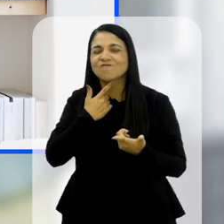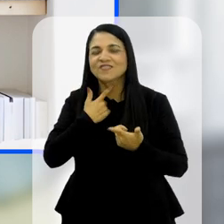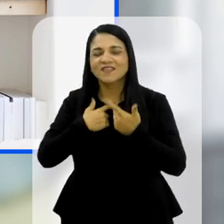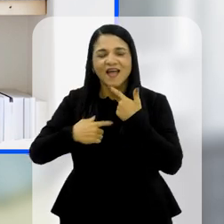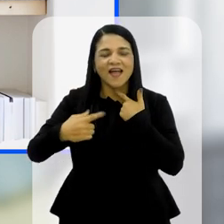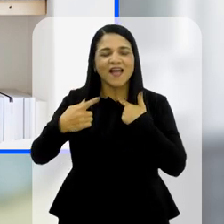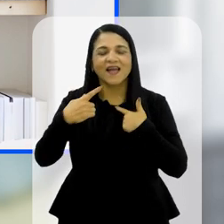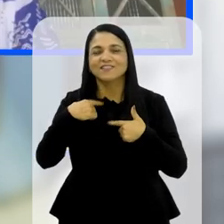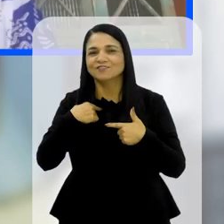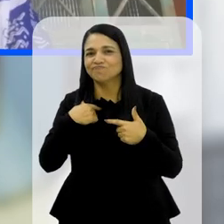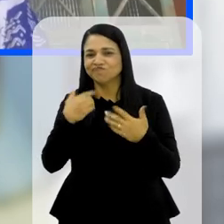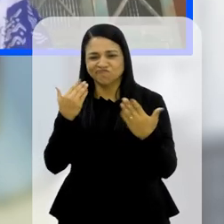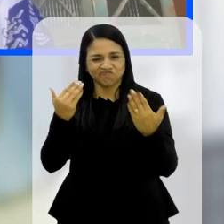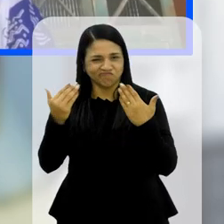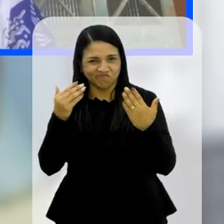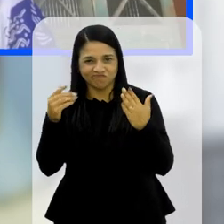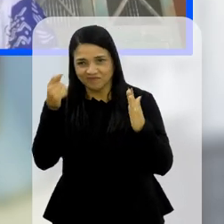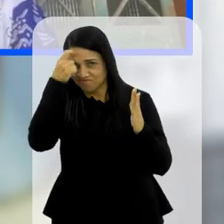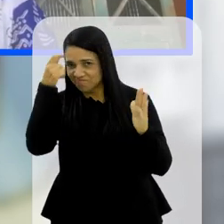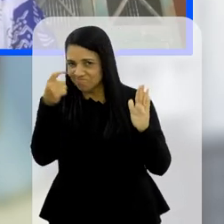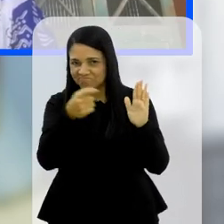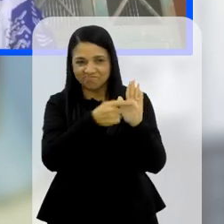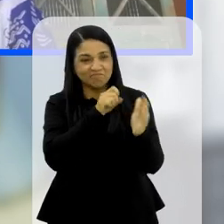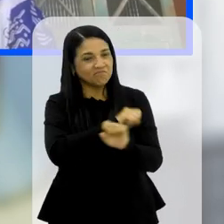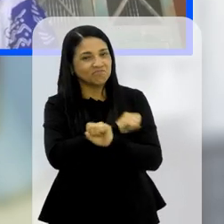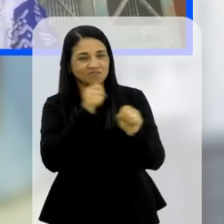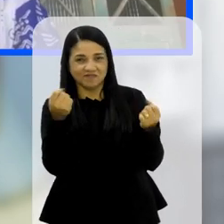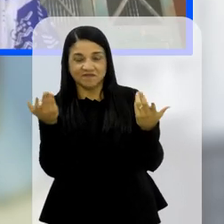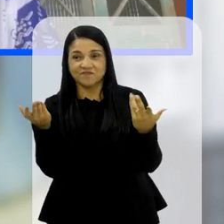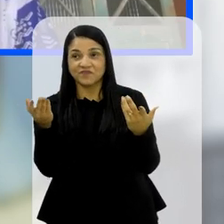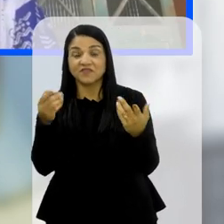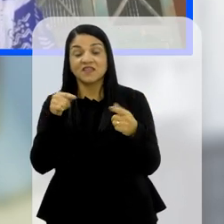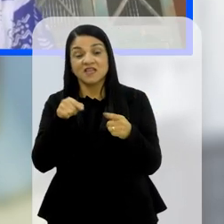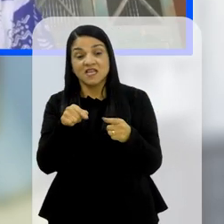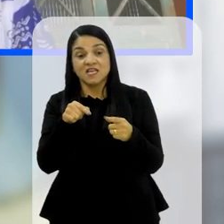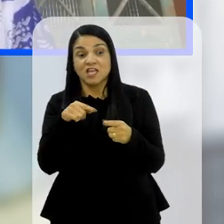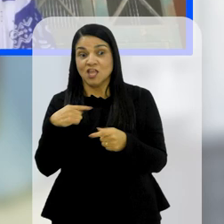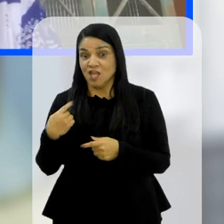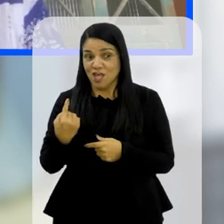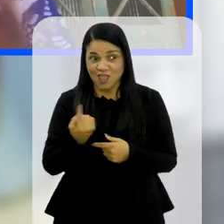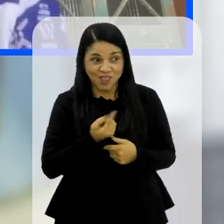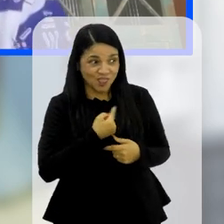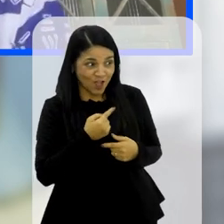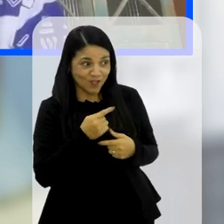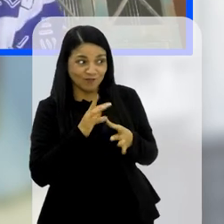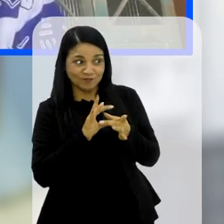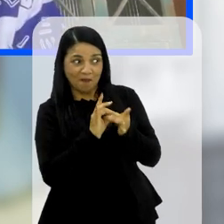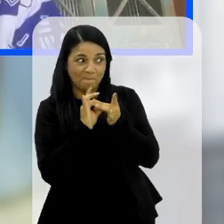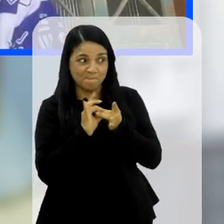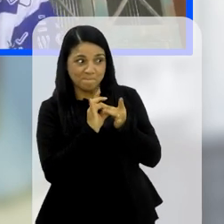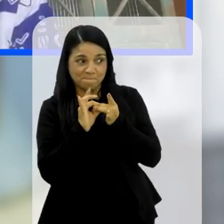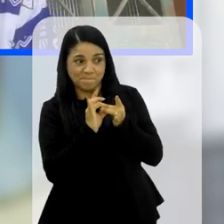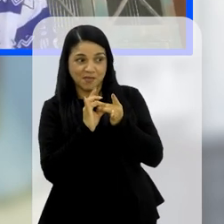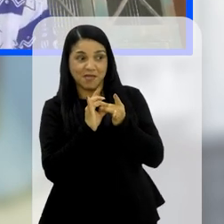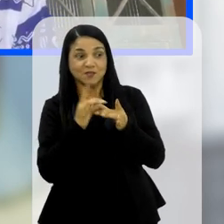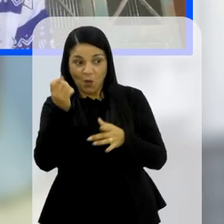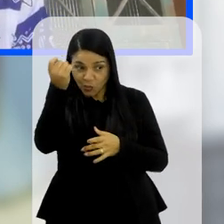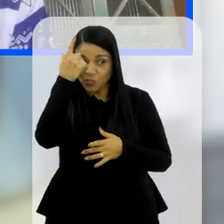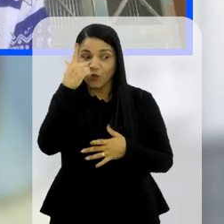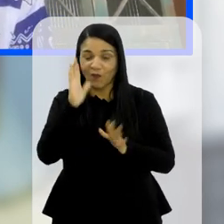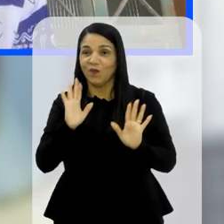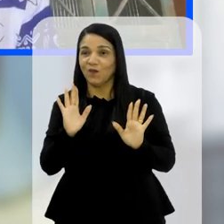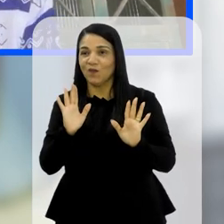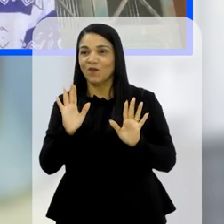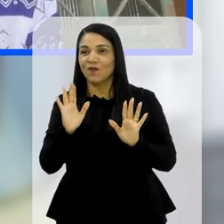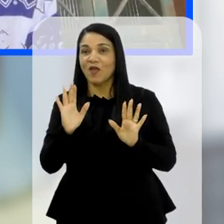dom, é a vocação, né? E isso a gente não pode comparar uma inteligência artificial. A gente está se apegando a isso